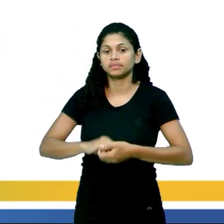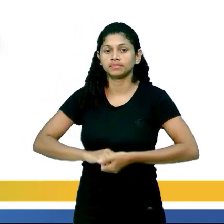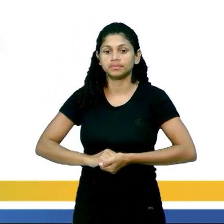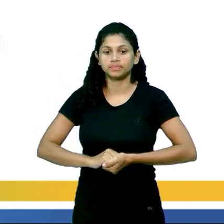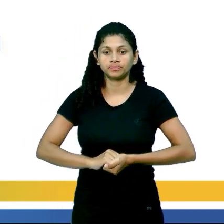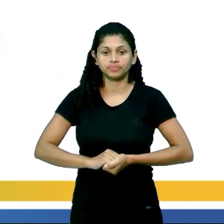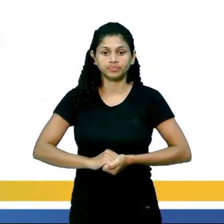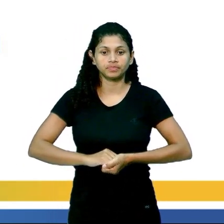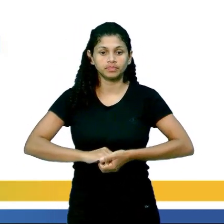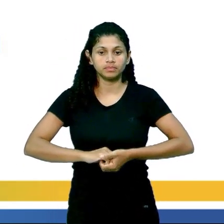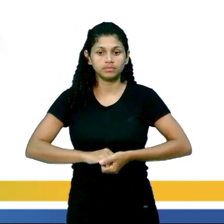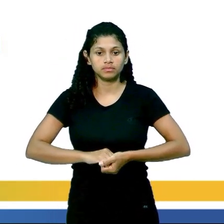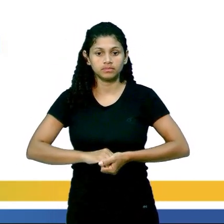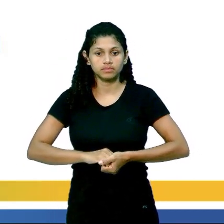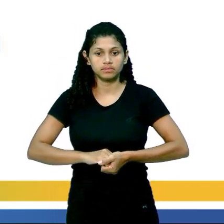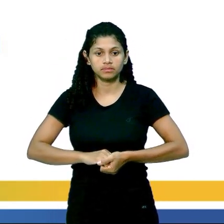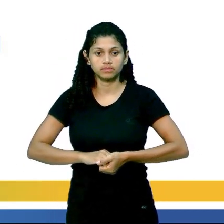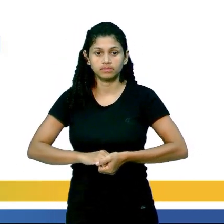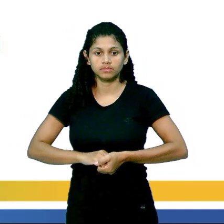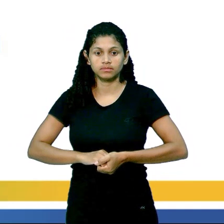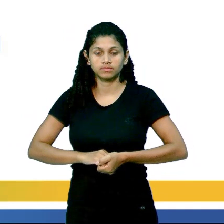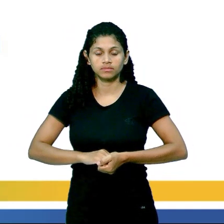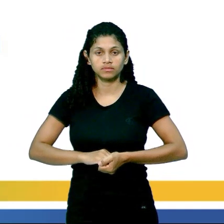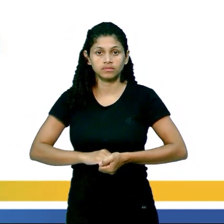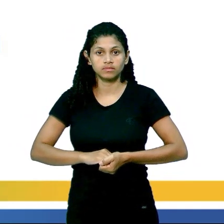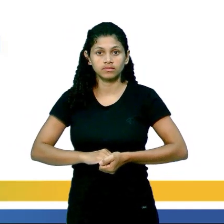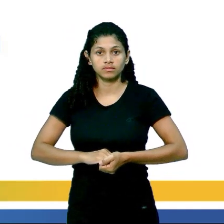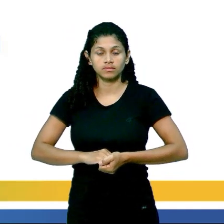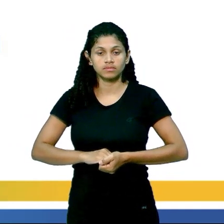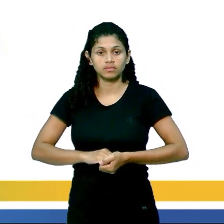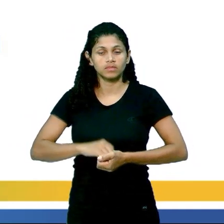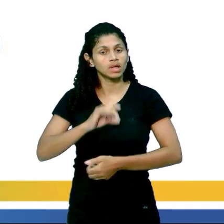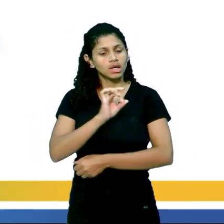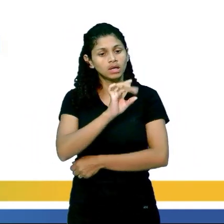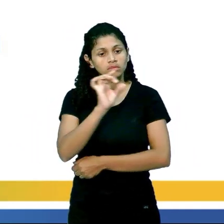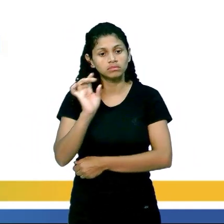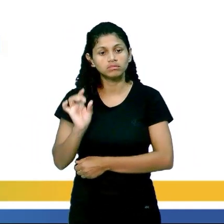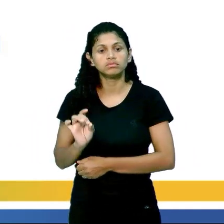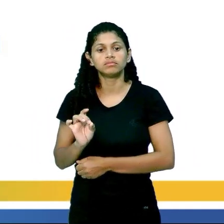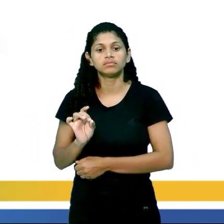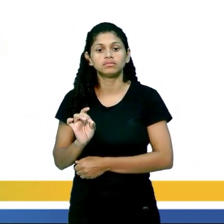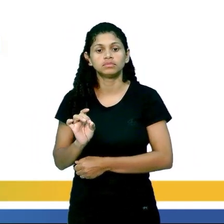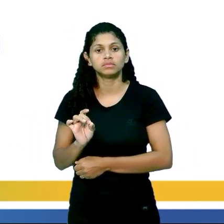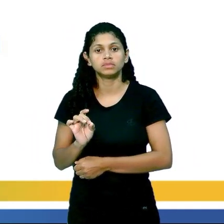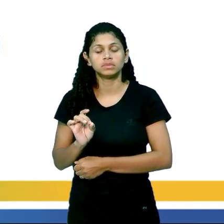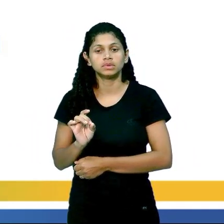para saber qual delas está correta, cada um com uma